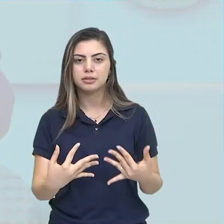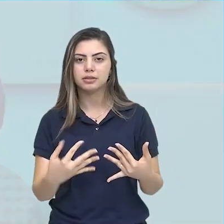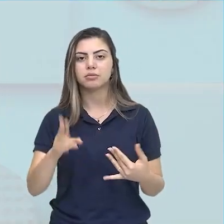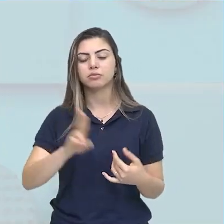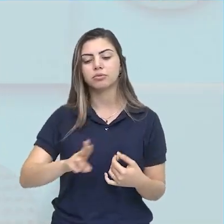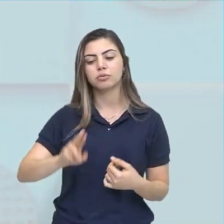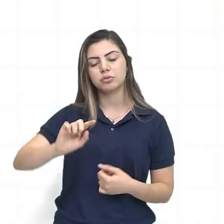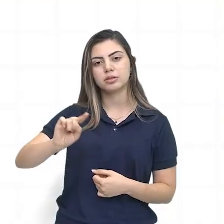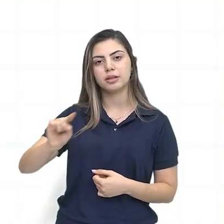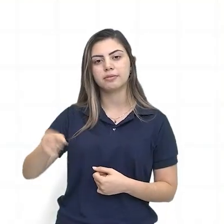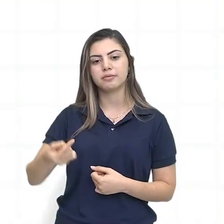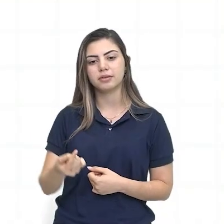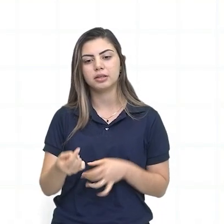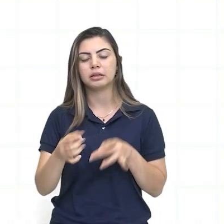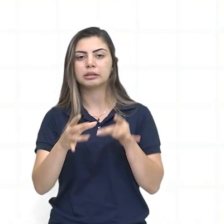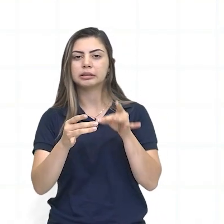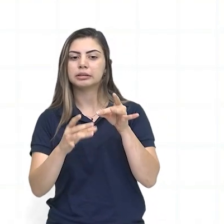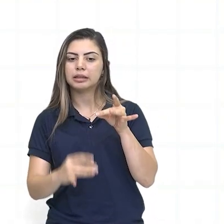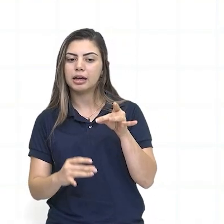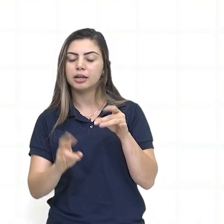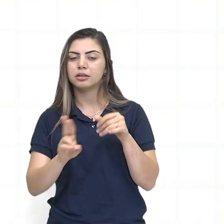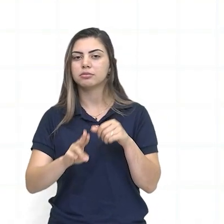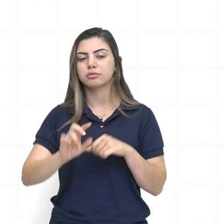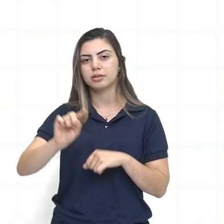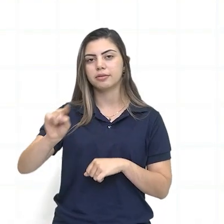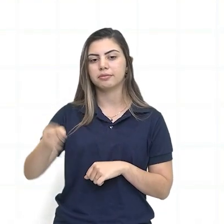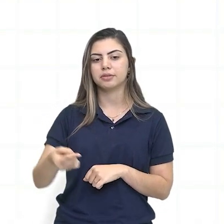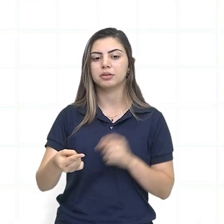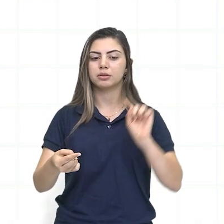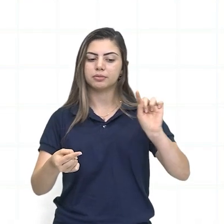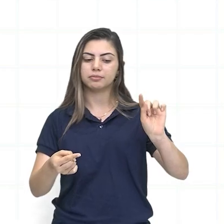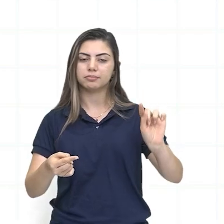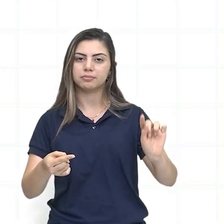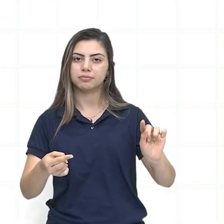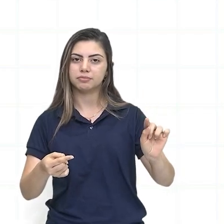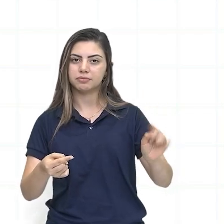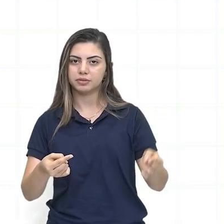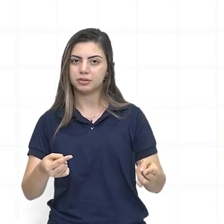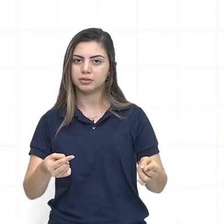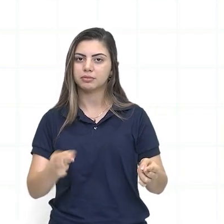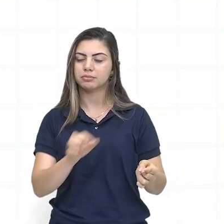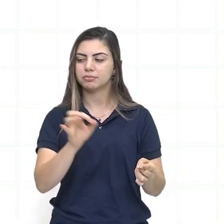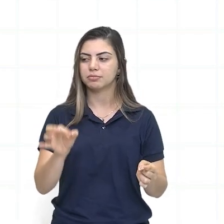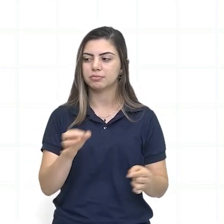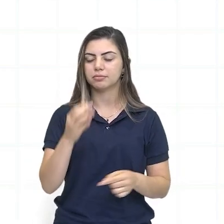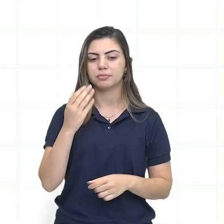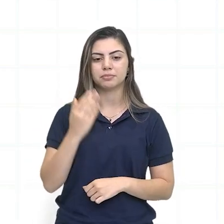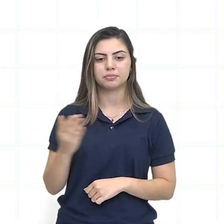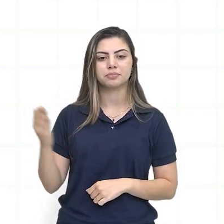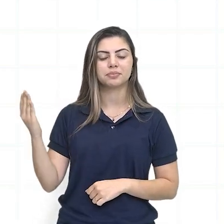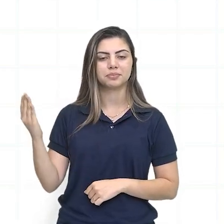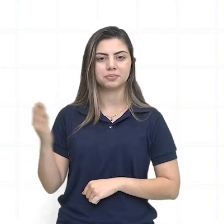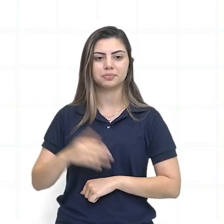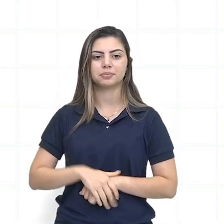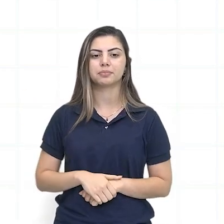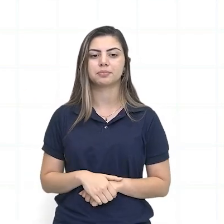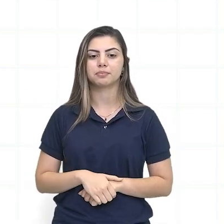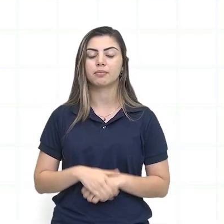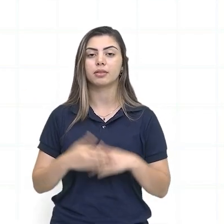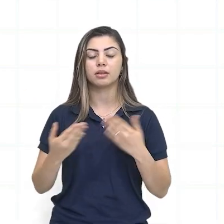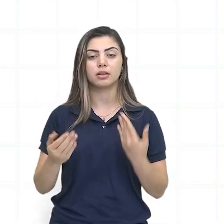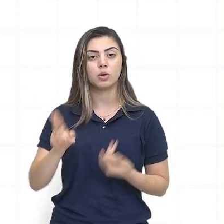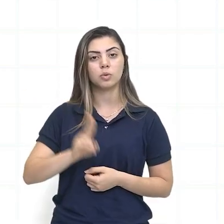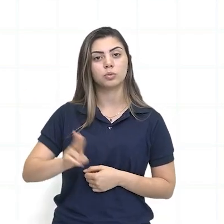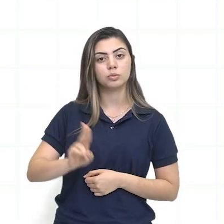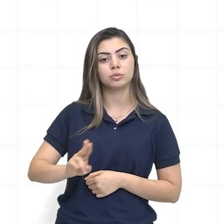certo? Retificação, vamos compreender. Então, utilizo a vírgula para separar